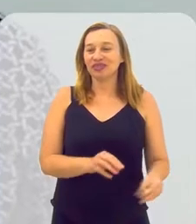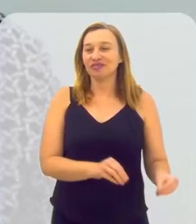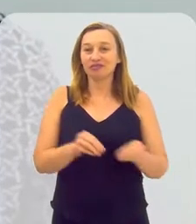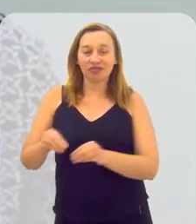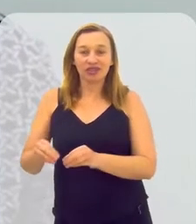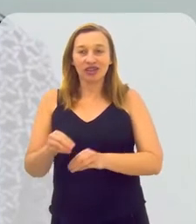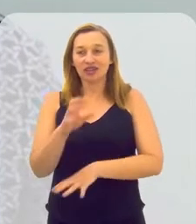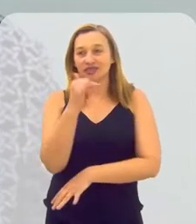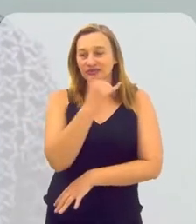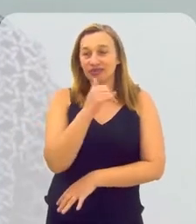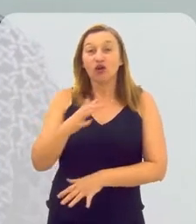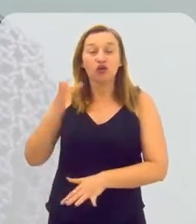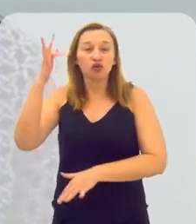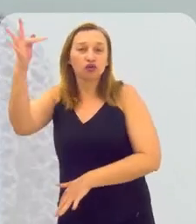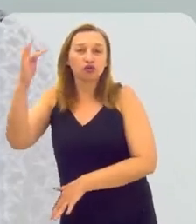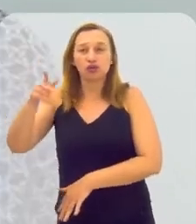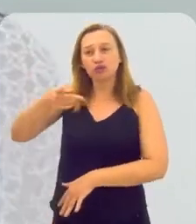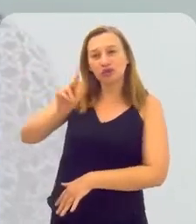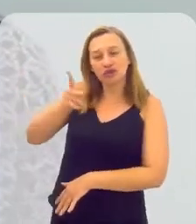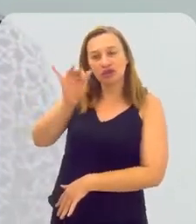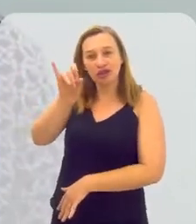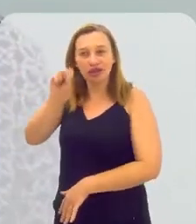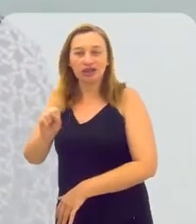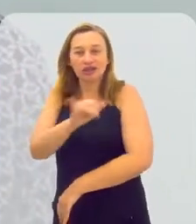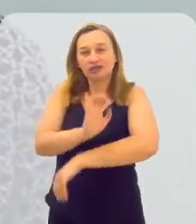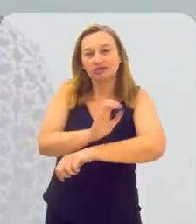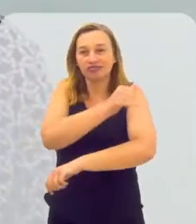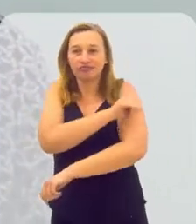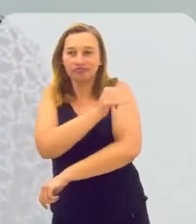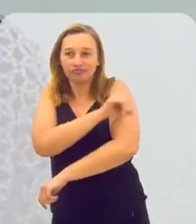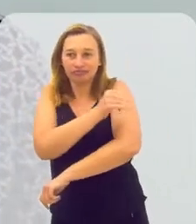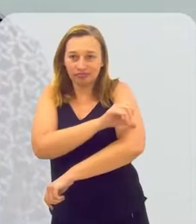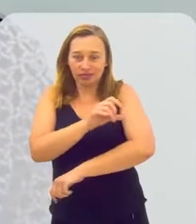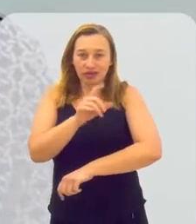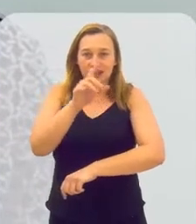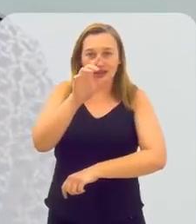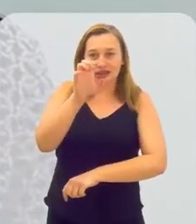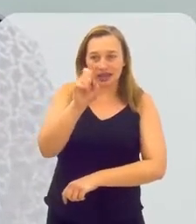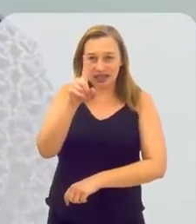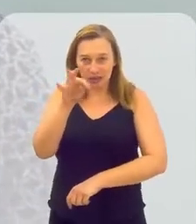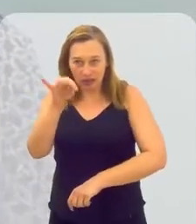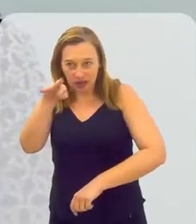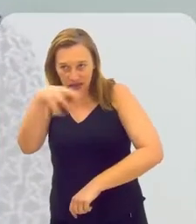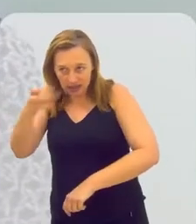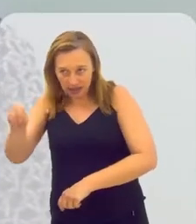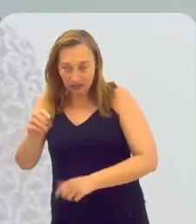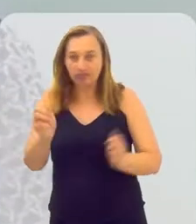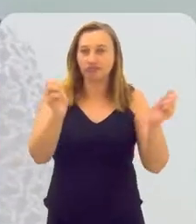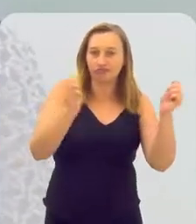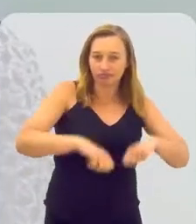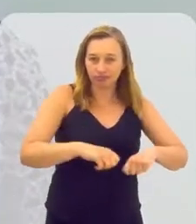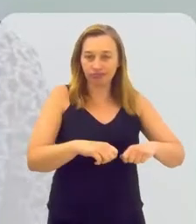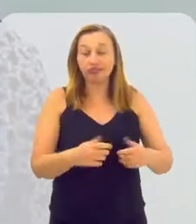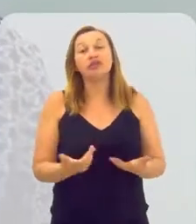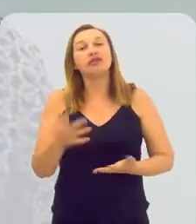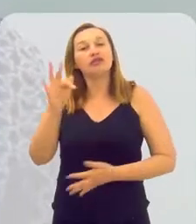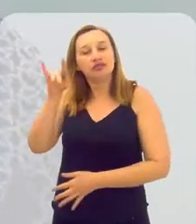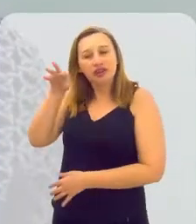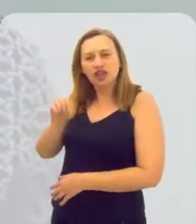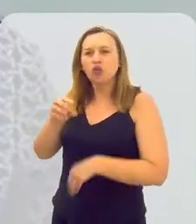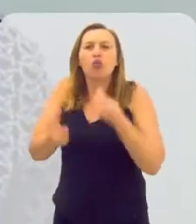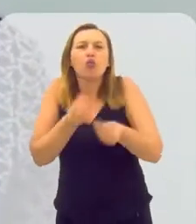Além da transição energética, o futuro do petróleo e gás aqui no estado do Rio de Janeiro passa pela descarbonização e pela